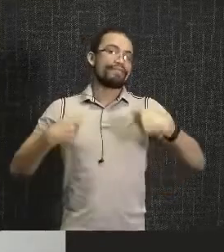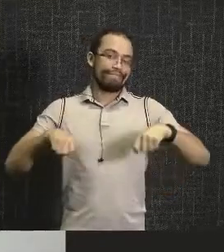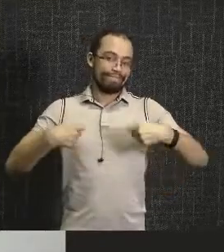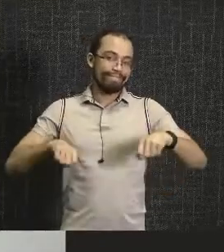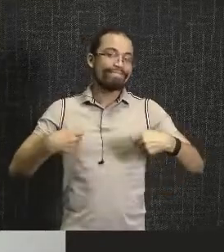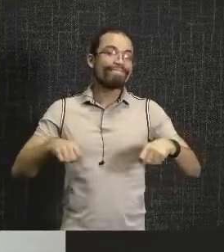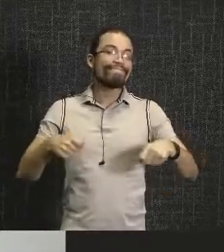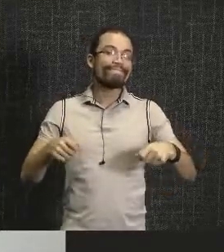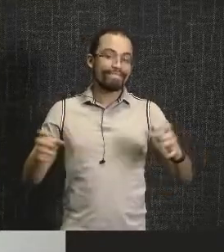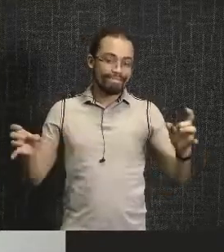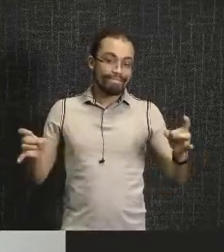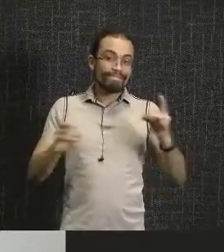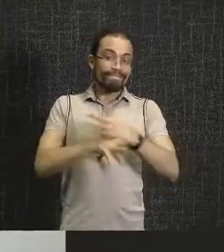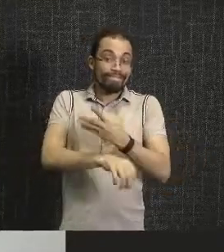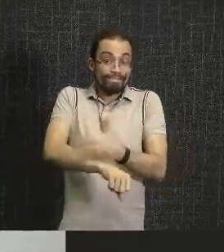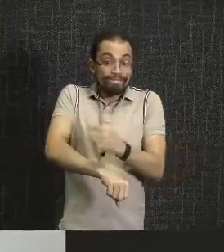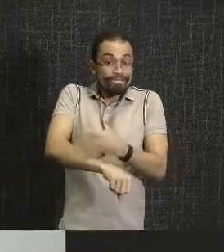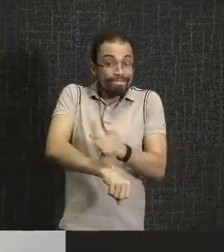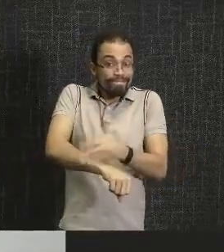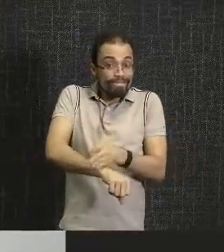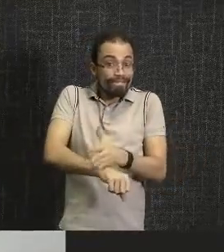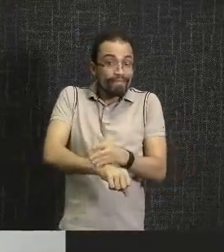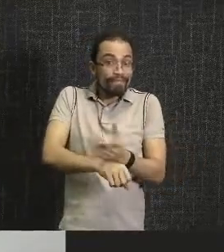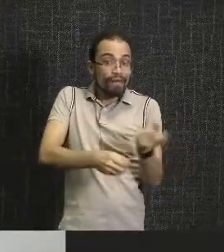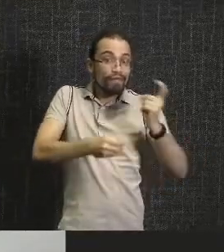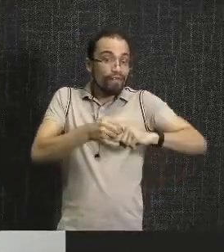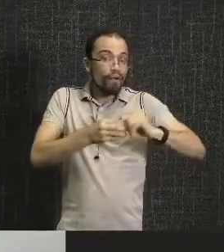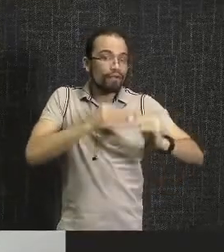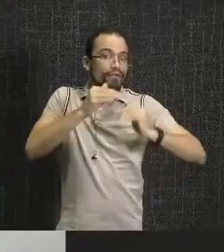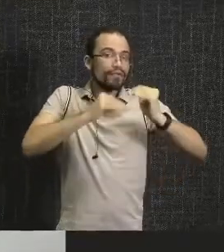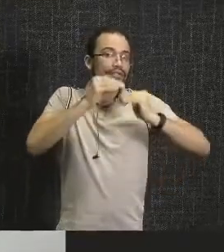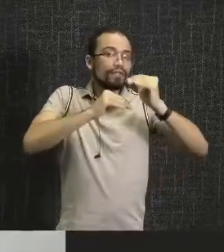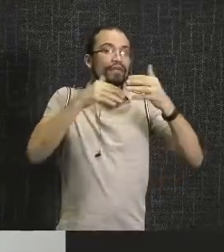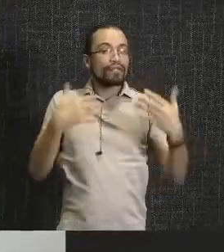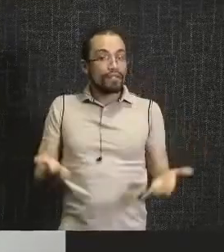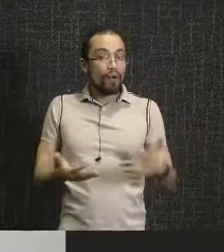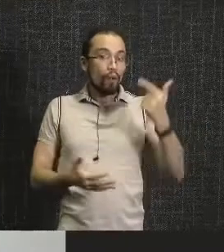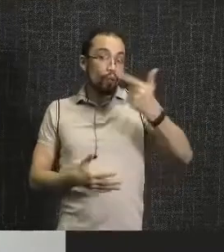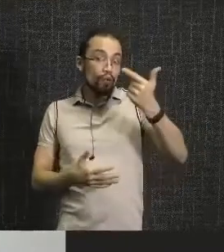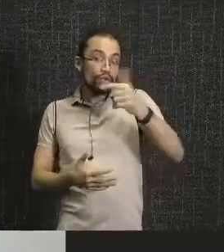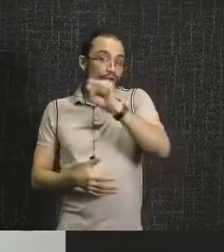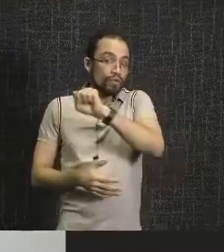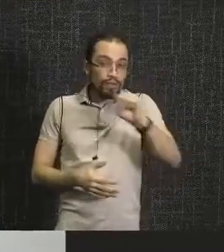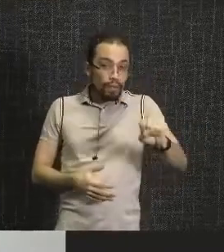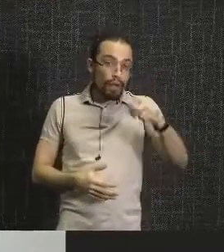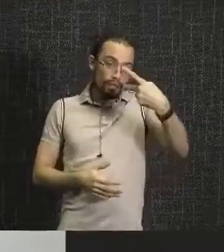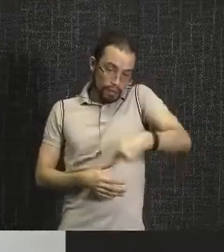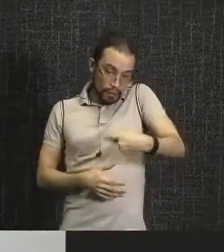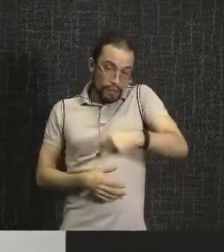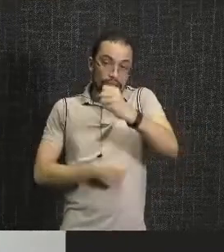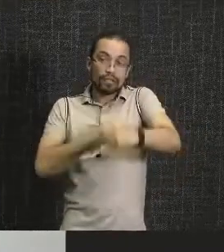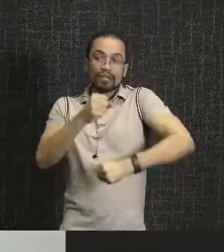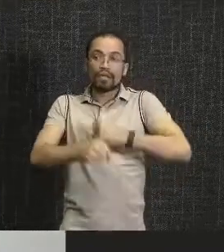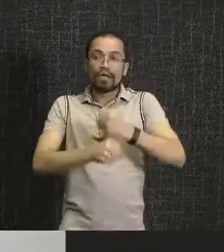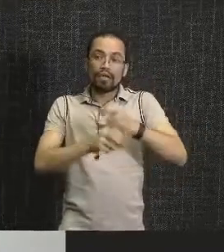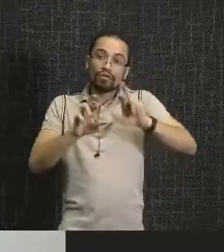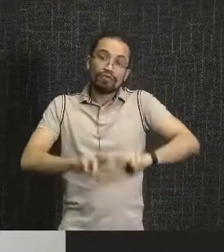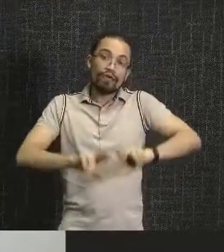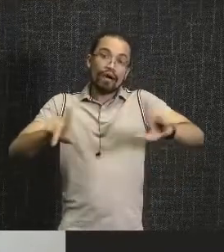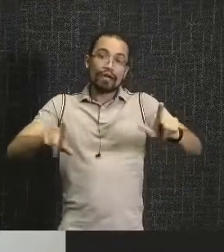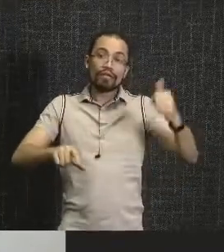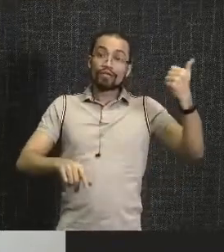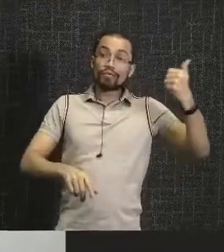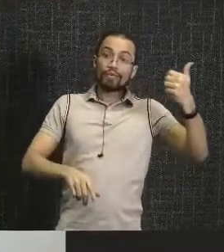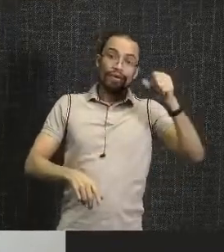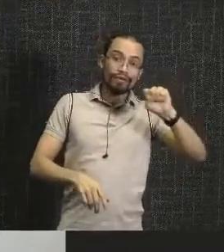essa recuperação. O segundo semestre desse ano, ao contrário do que foi o primeiro semestre do ano passado, né? O